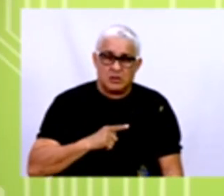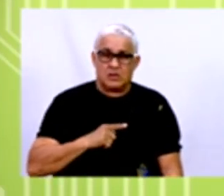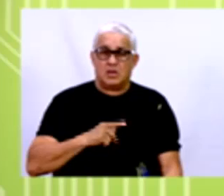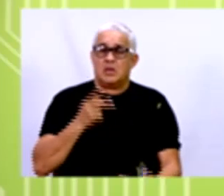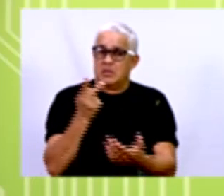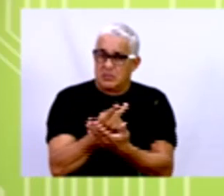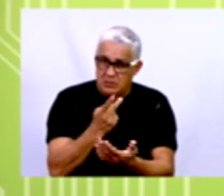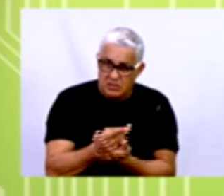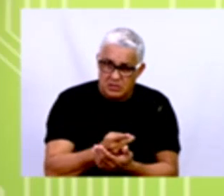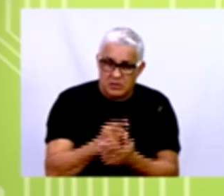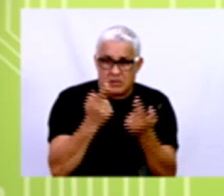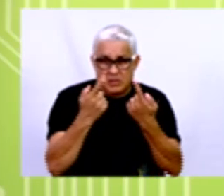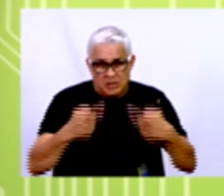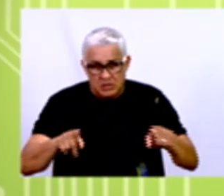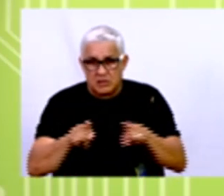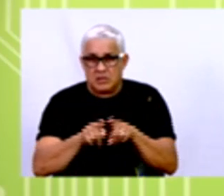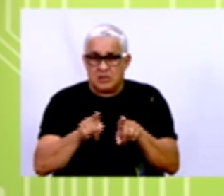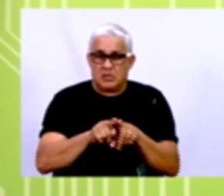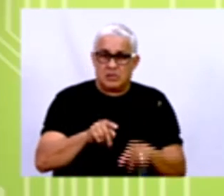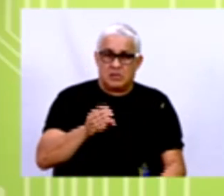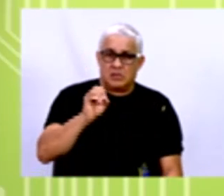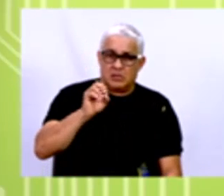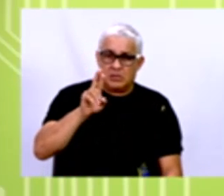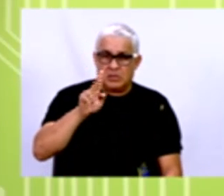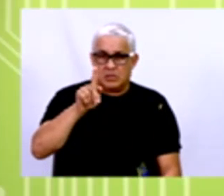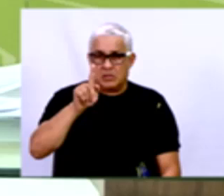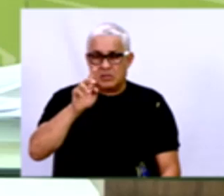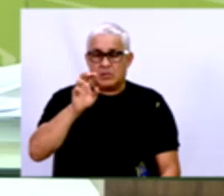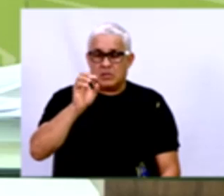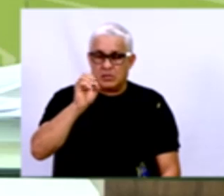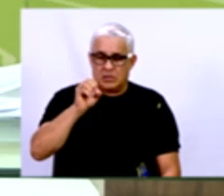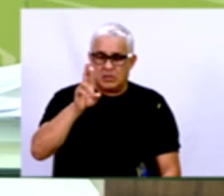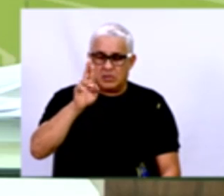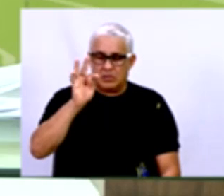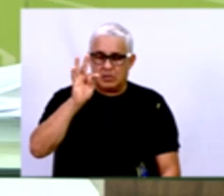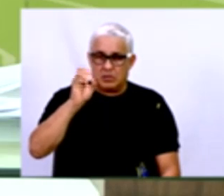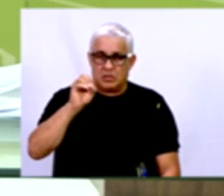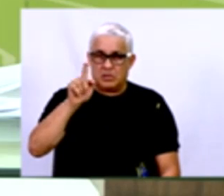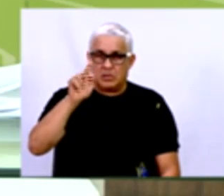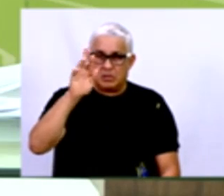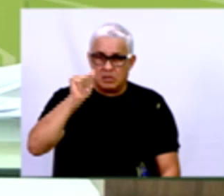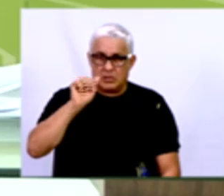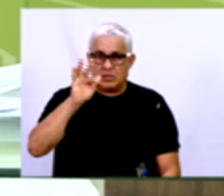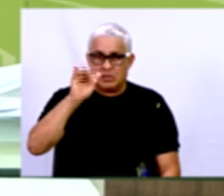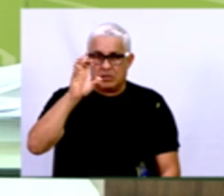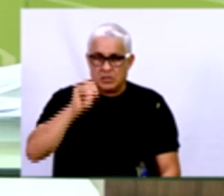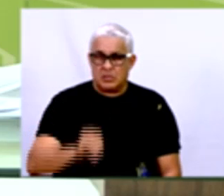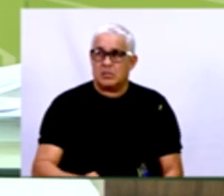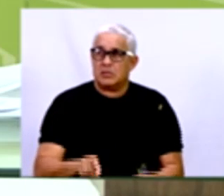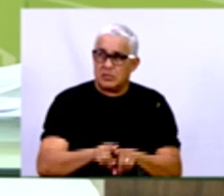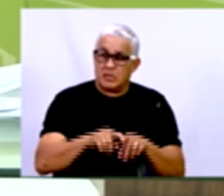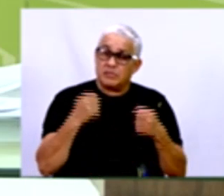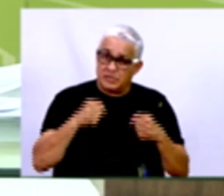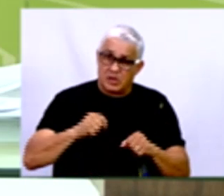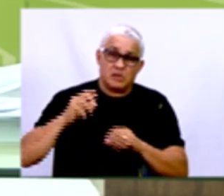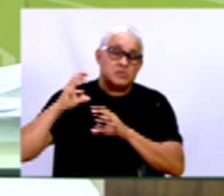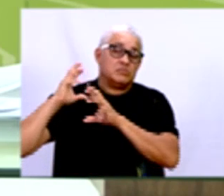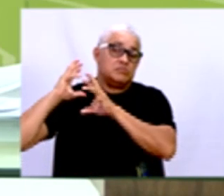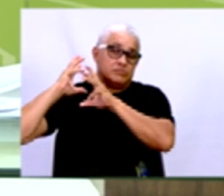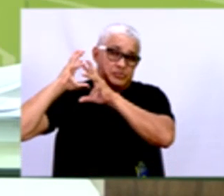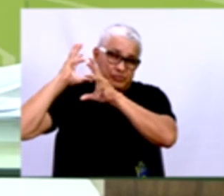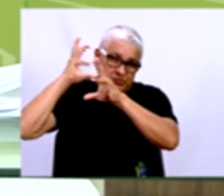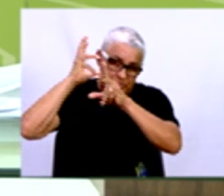ortográfico, de concordância e de regência. Não é isso, Tayane? Isso, então por isso a nossa necessidade de revisar, né, de sempre